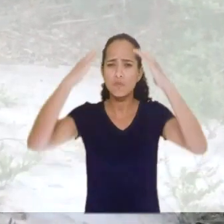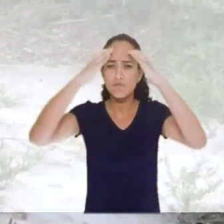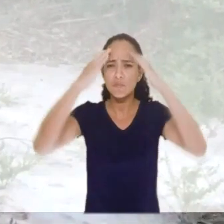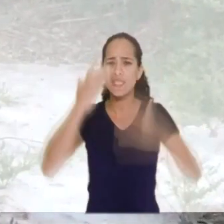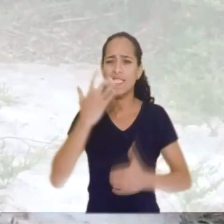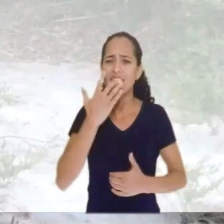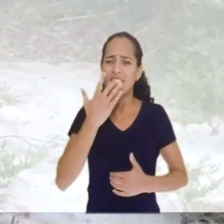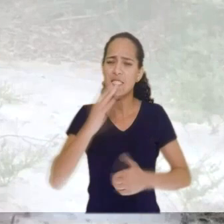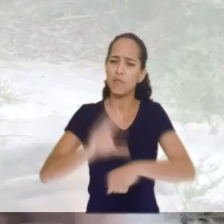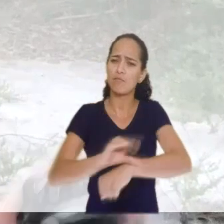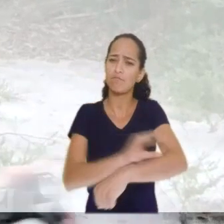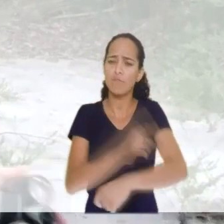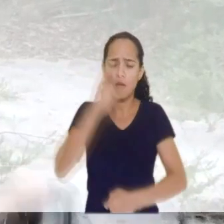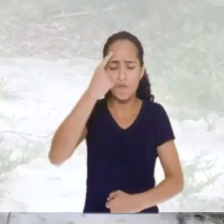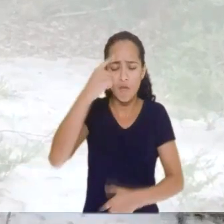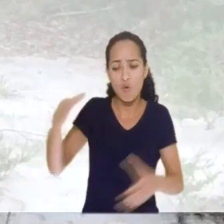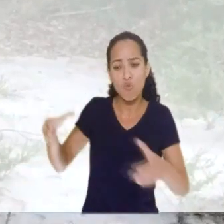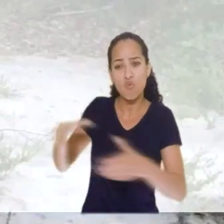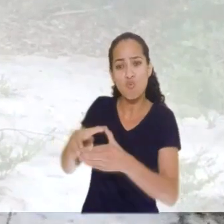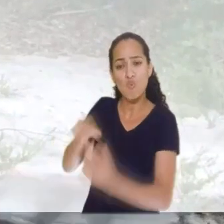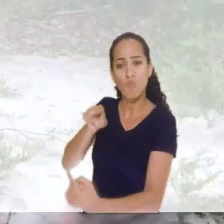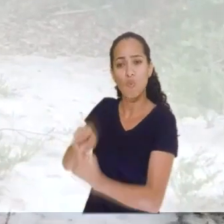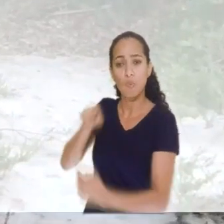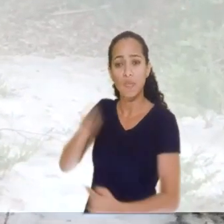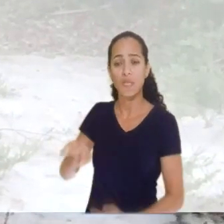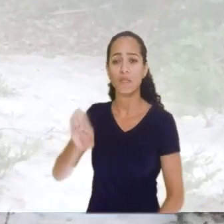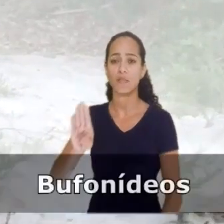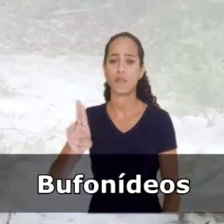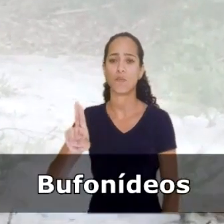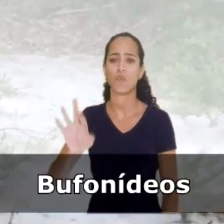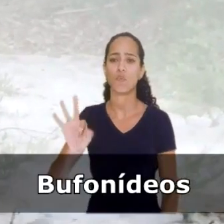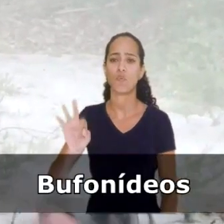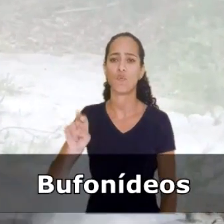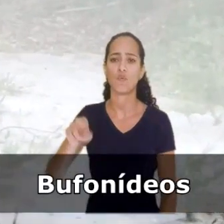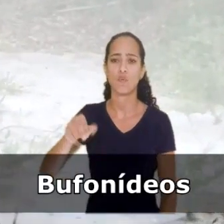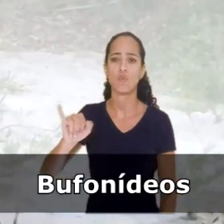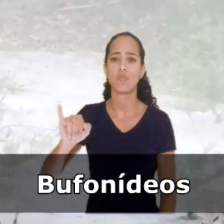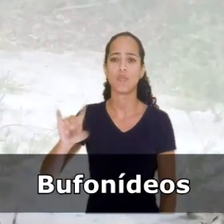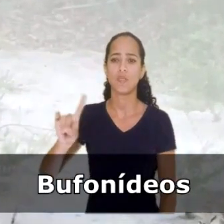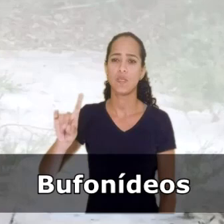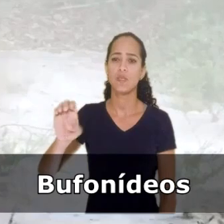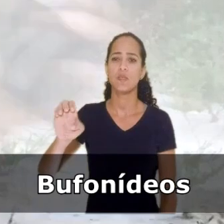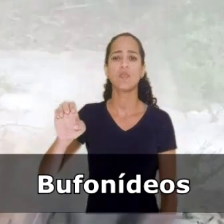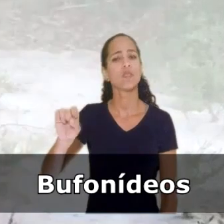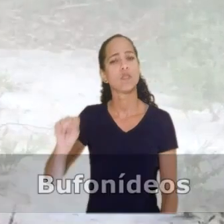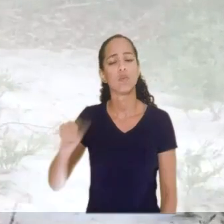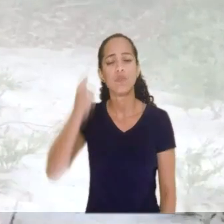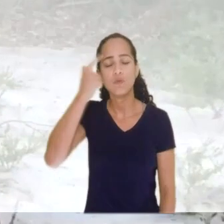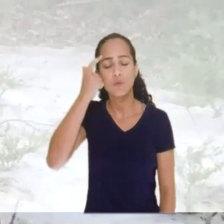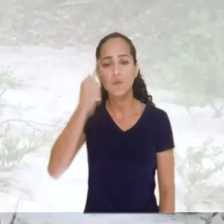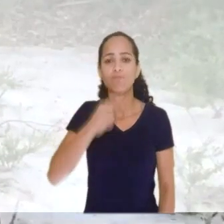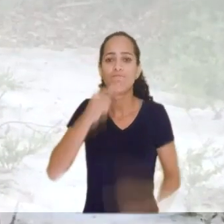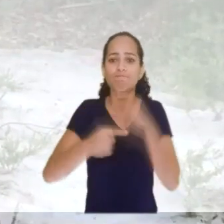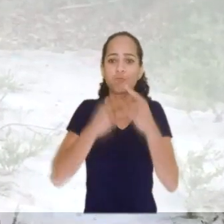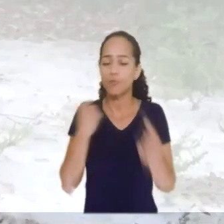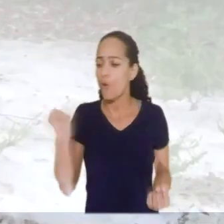musculatura, e viu que era mais parecido com bufonídeos, que são os cururus e etc., e não com pingo de ouro. Então a gente ficou muito na dúvida de